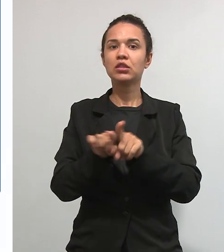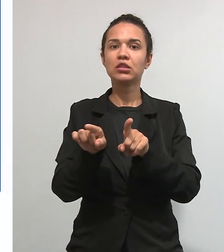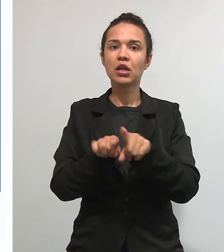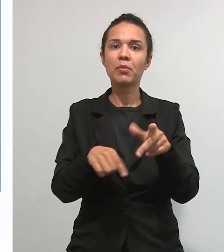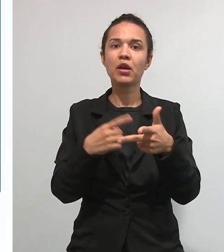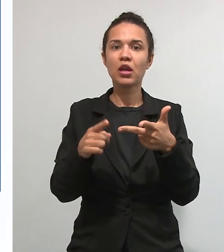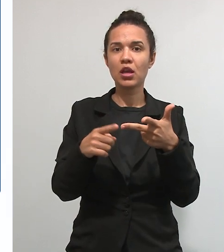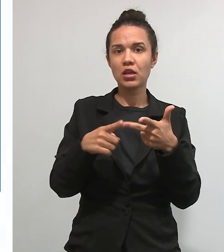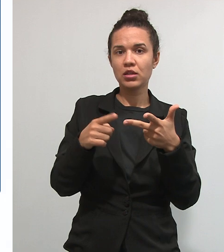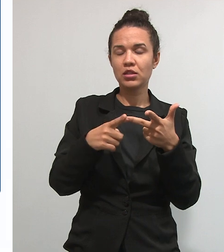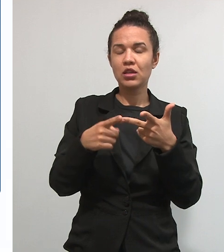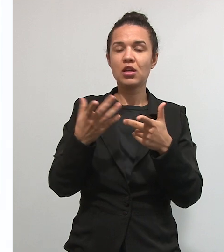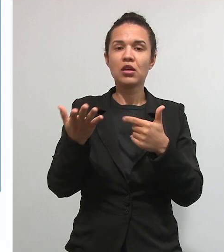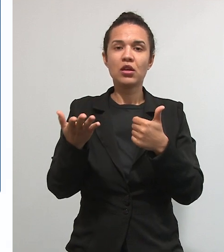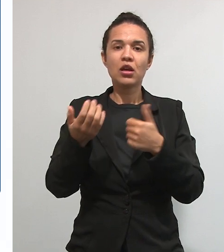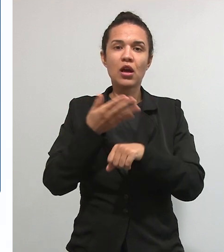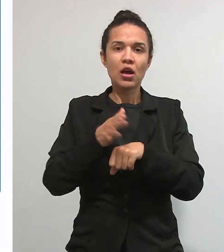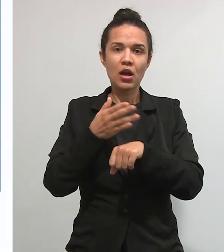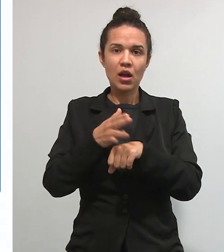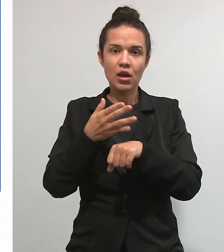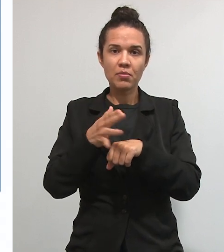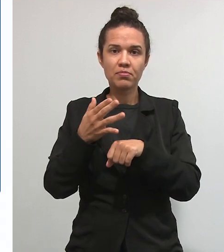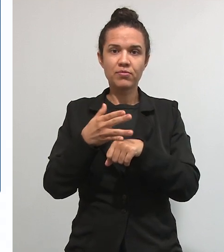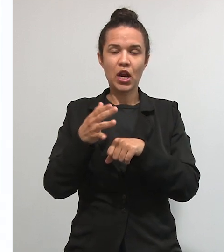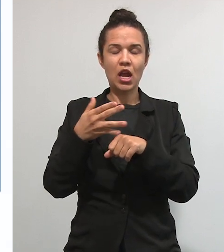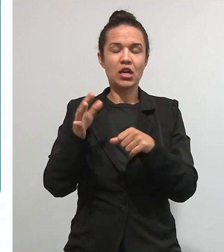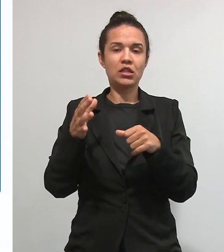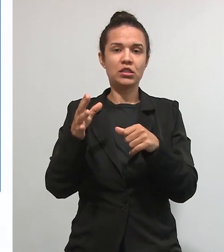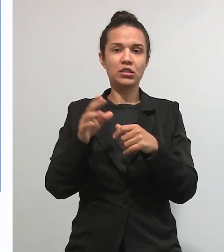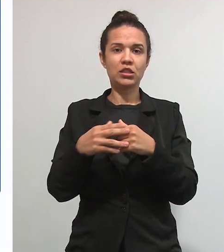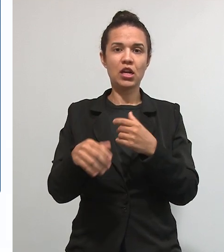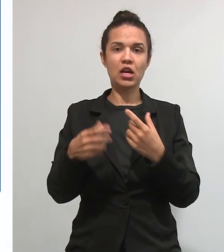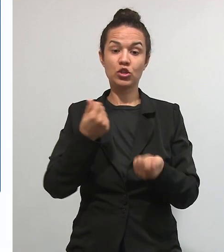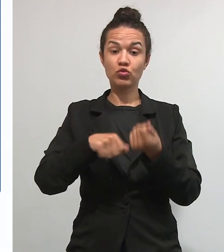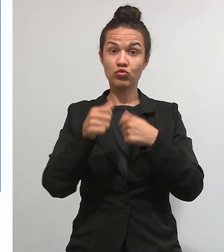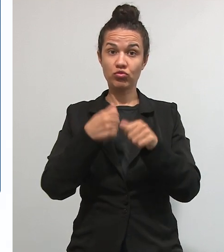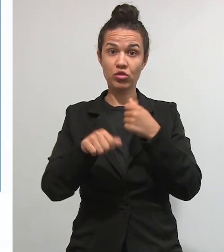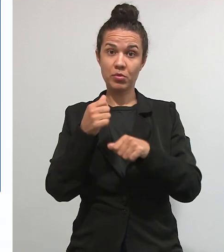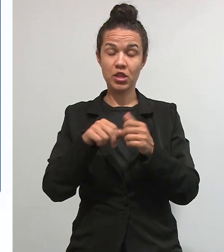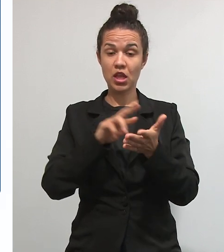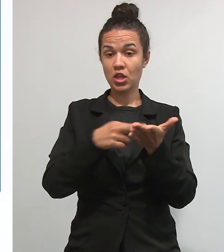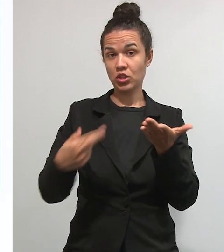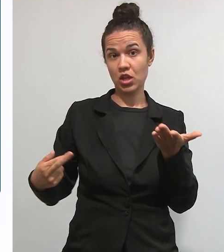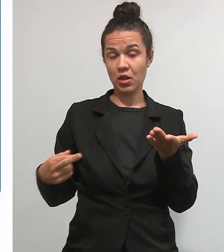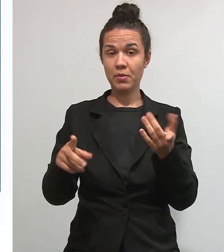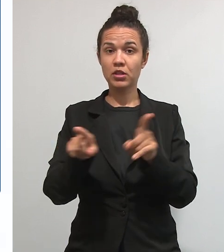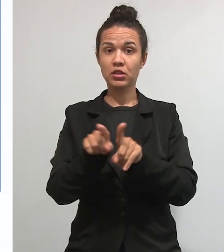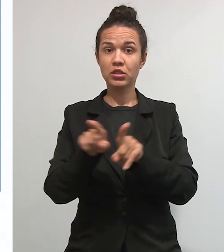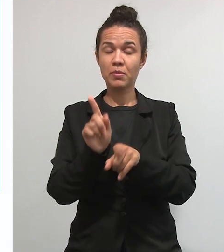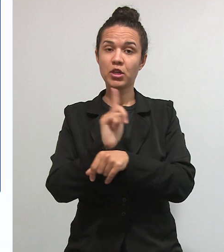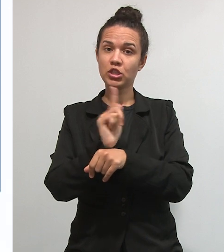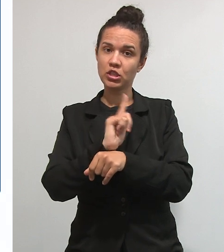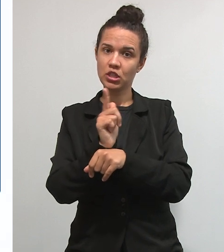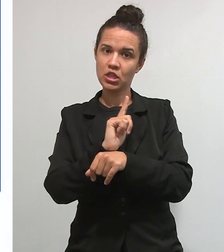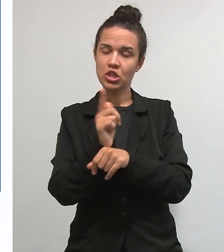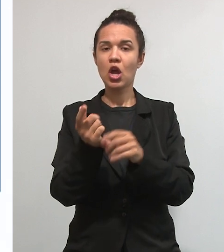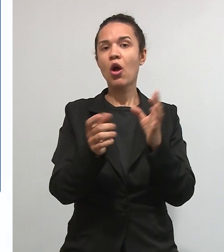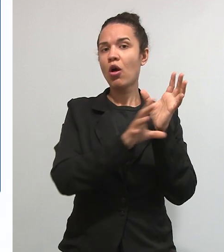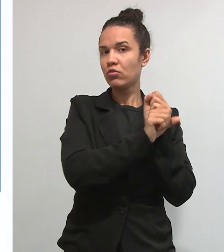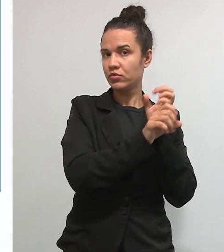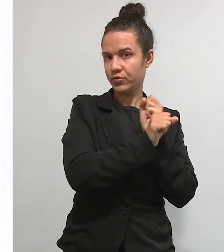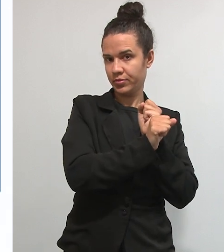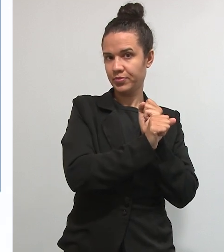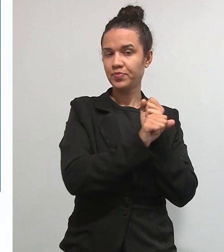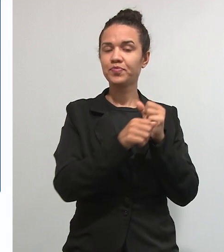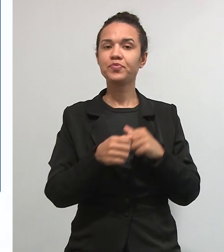execução orçamentária, que aborda lá no artigo 52 da LRF. Tem também aqui o relatório de gestão fiscal,